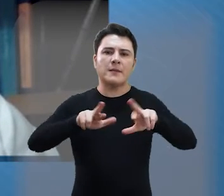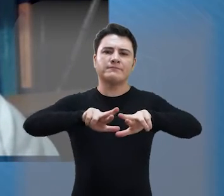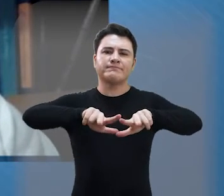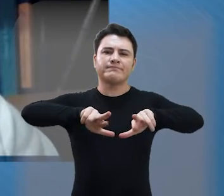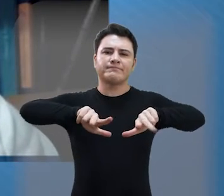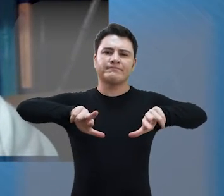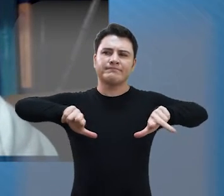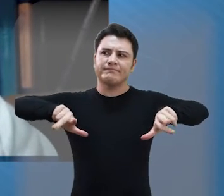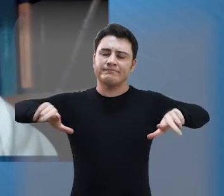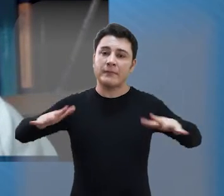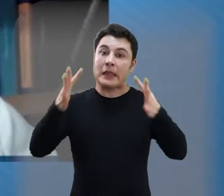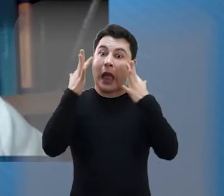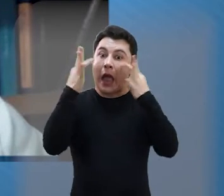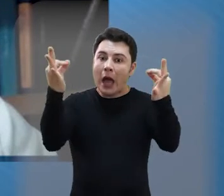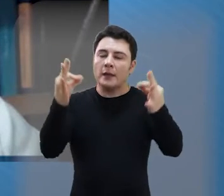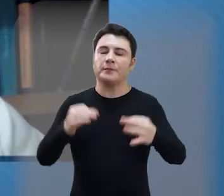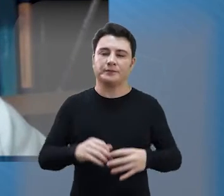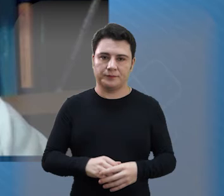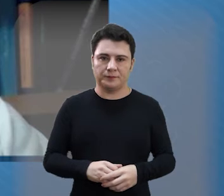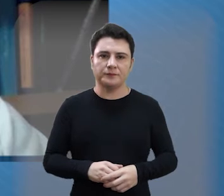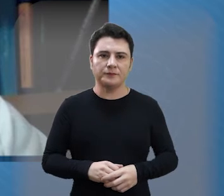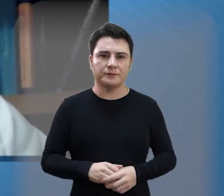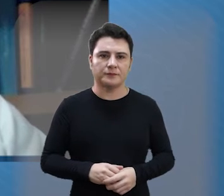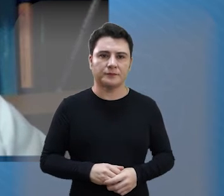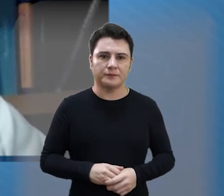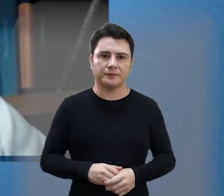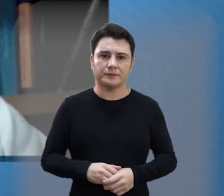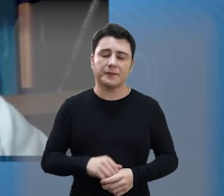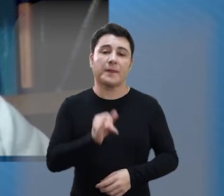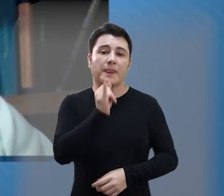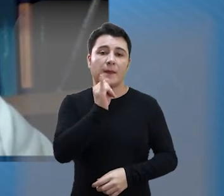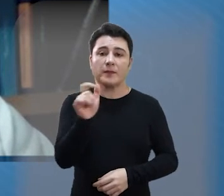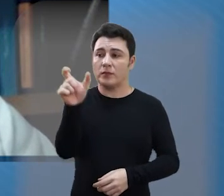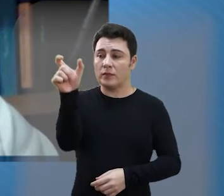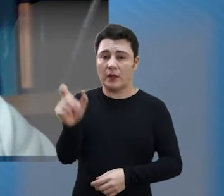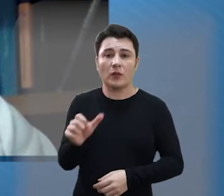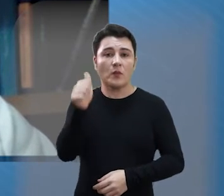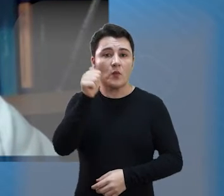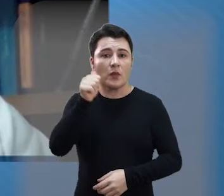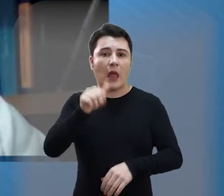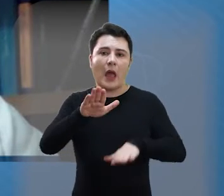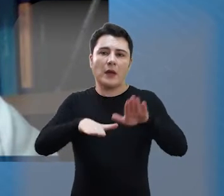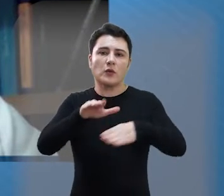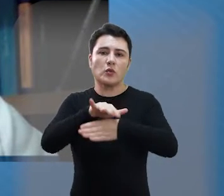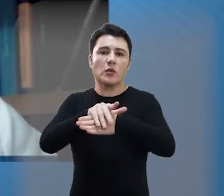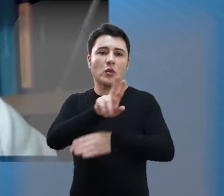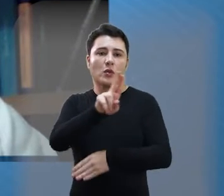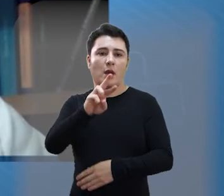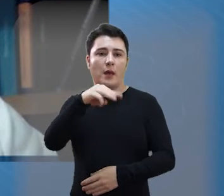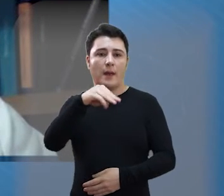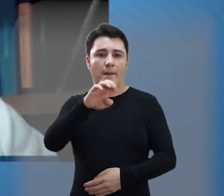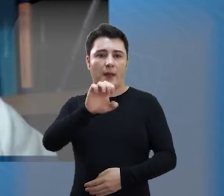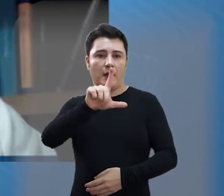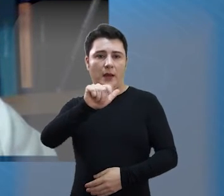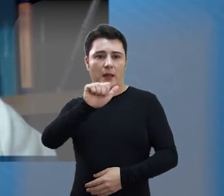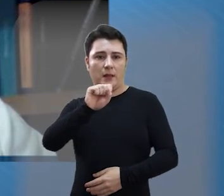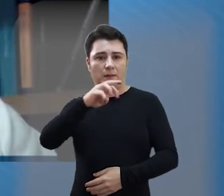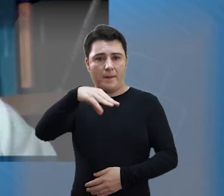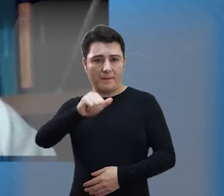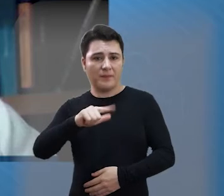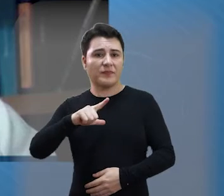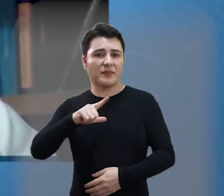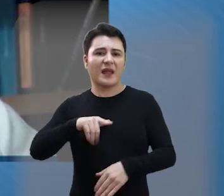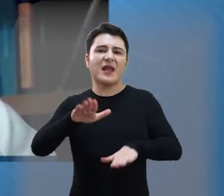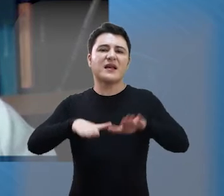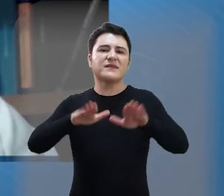que levar uma série de considerações aí. Por exemplo, vamos supor que uma mulher tenha tendência a ter melasma, que é aquela mancha